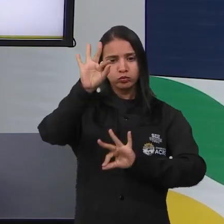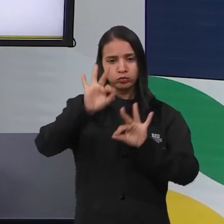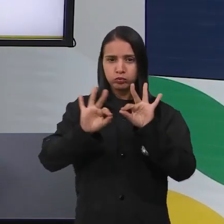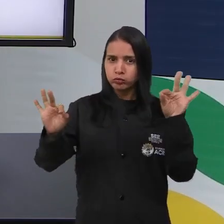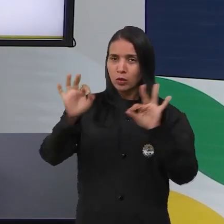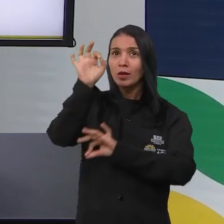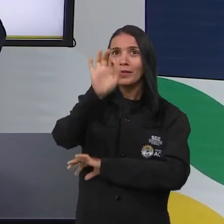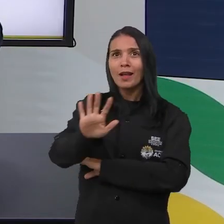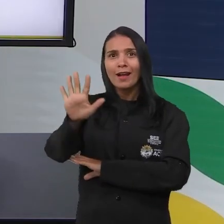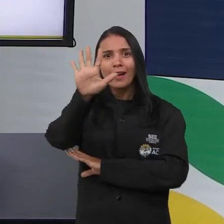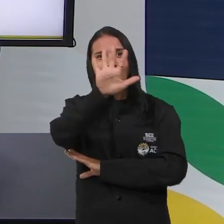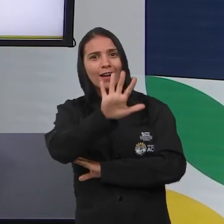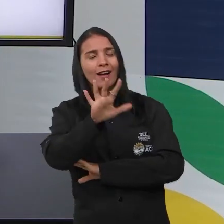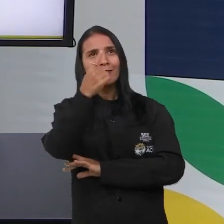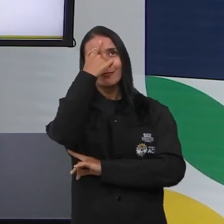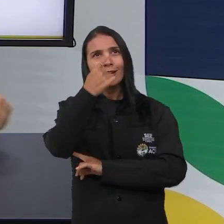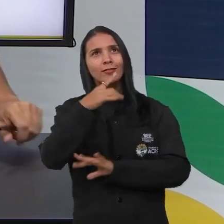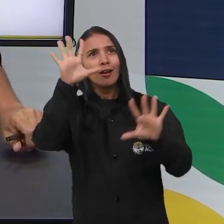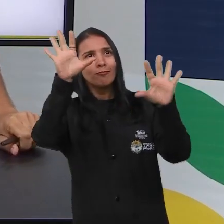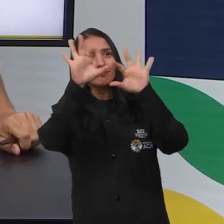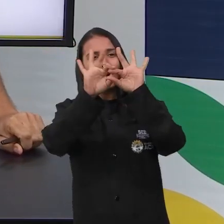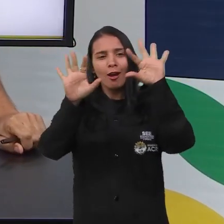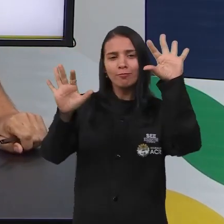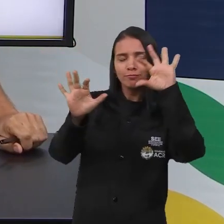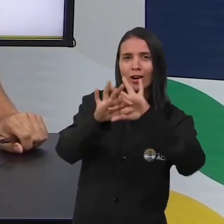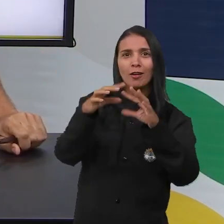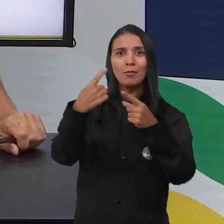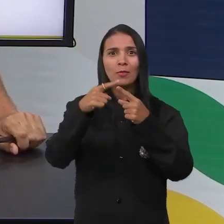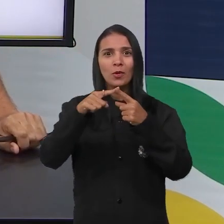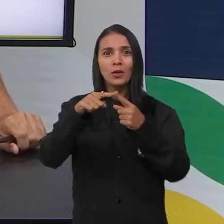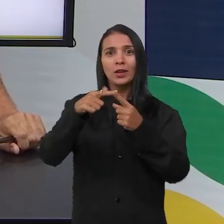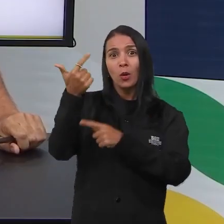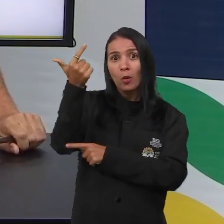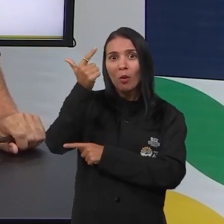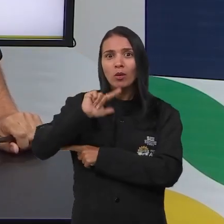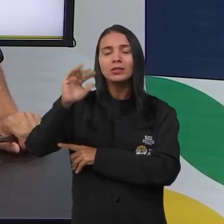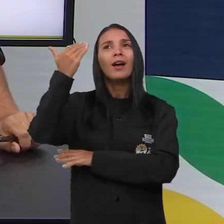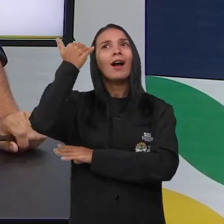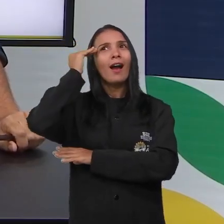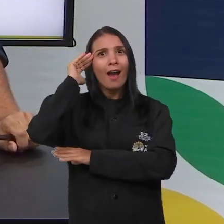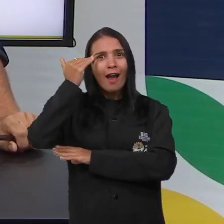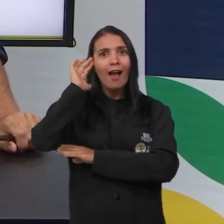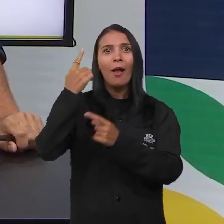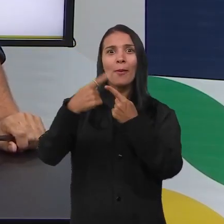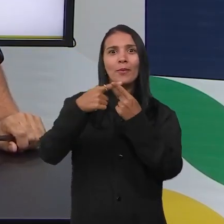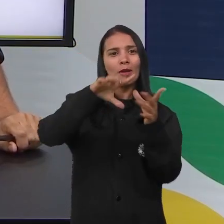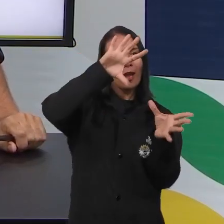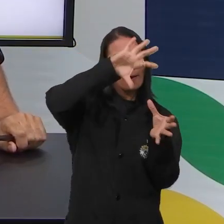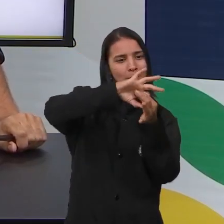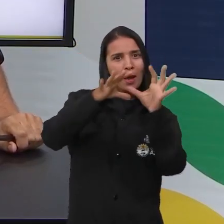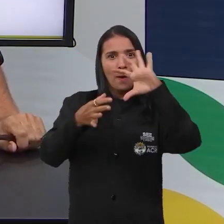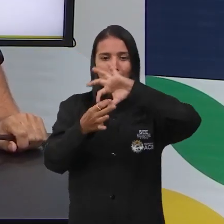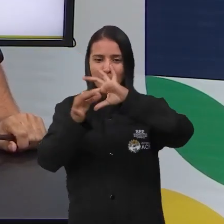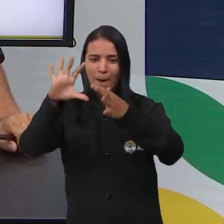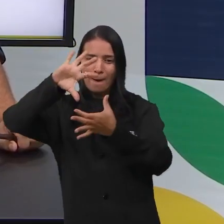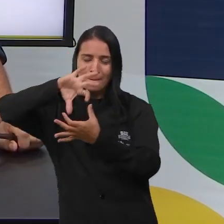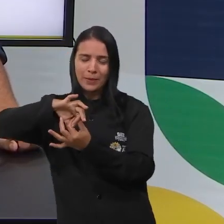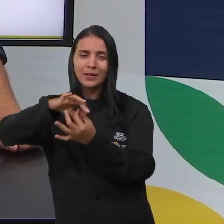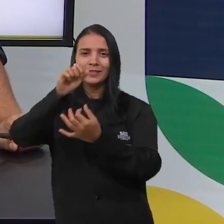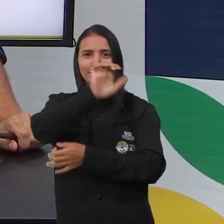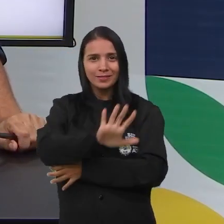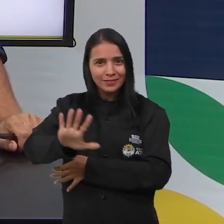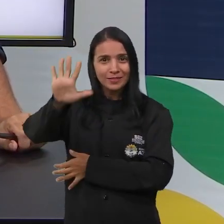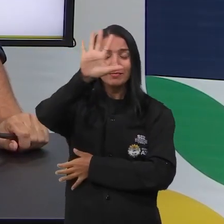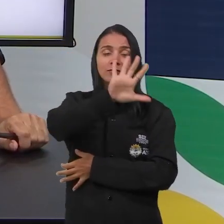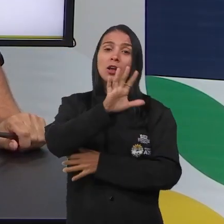faz as interligações, né? Tipo, eu consigo compreender aquilo, teve um período histórico, teve evolução. As fases, elas podem ser fases